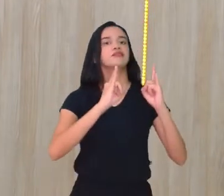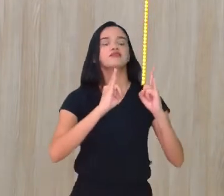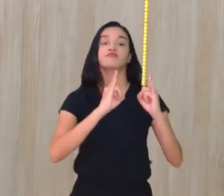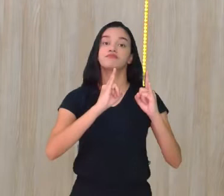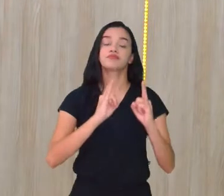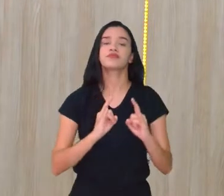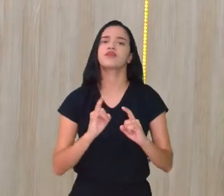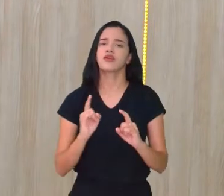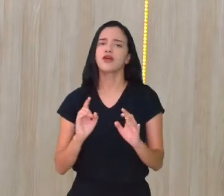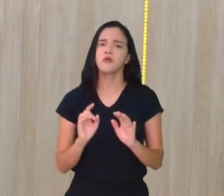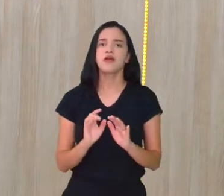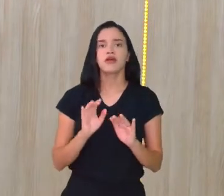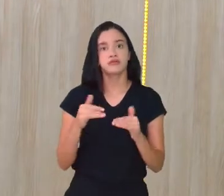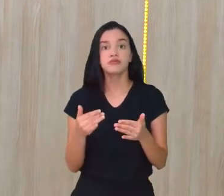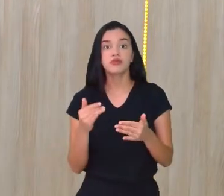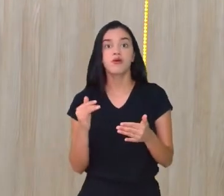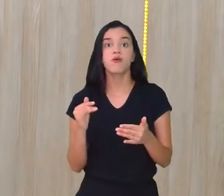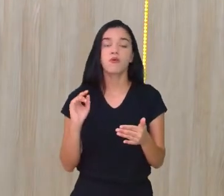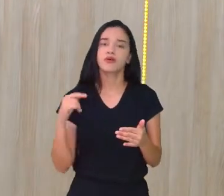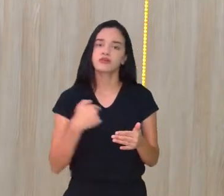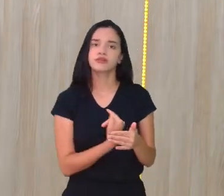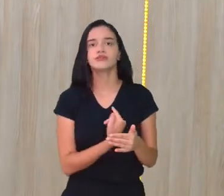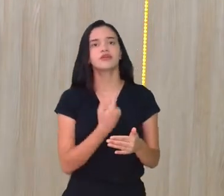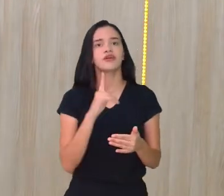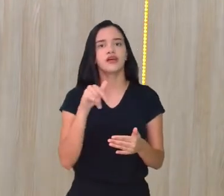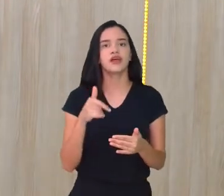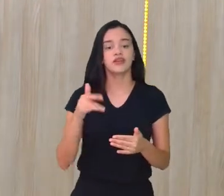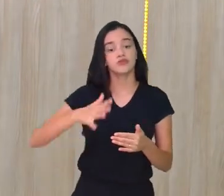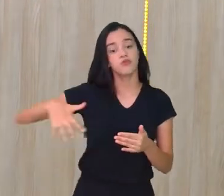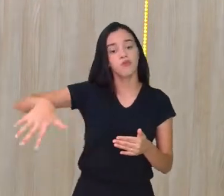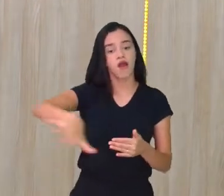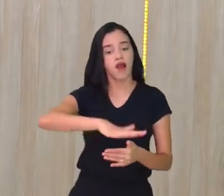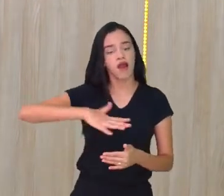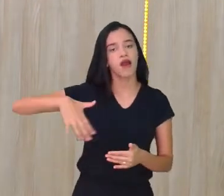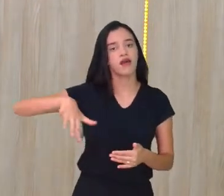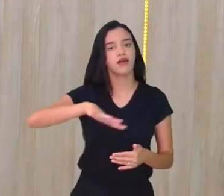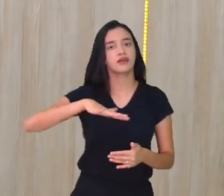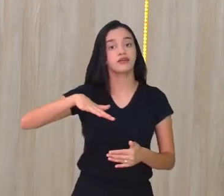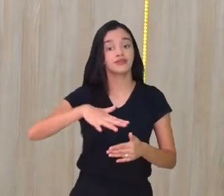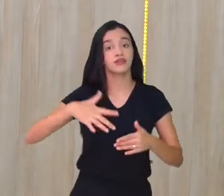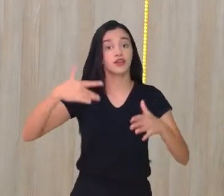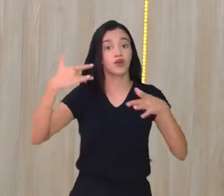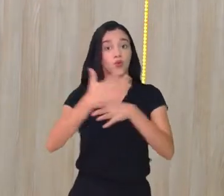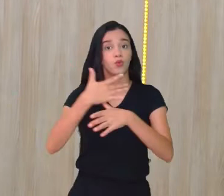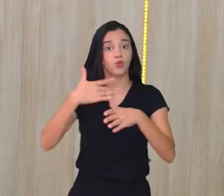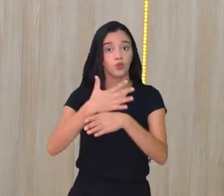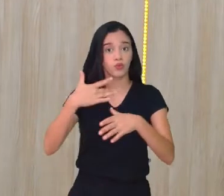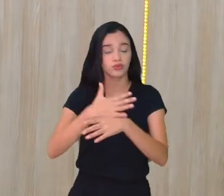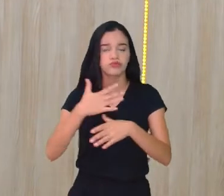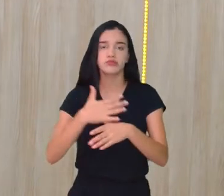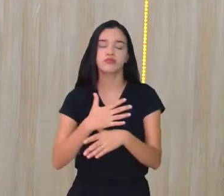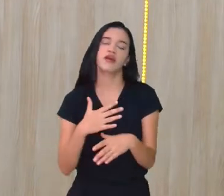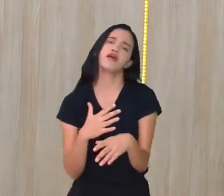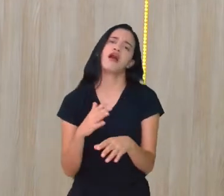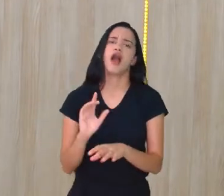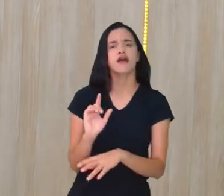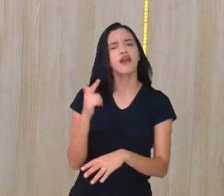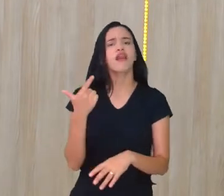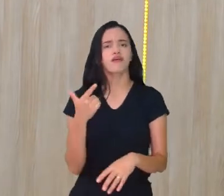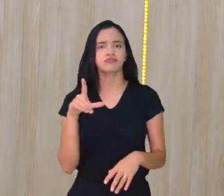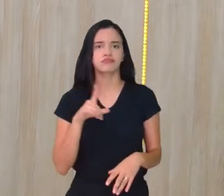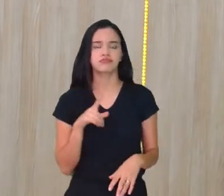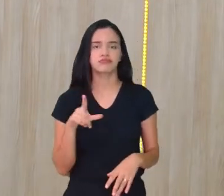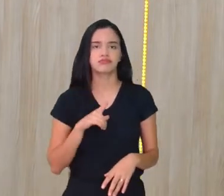Aí sim a gente já partiu para uma questão de um ambiente mais urbanizado. Claro que a gente